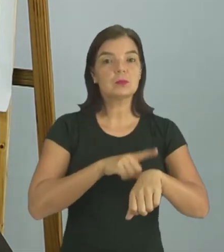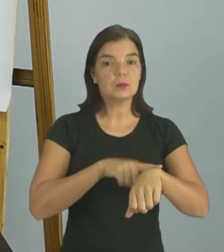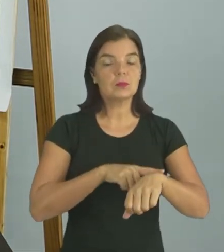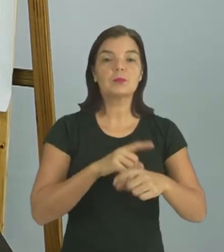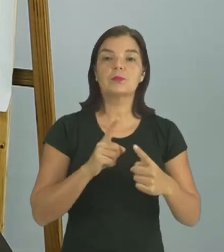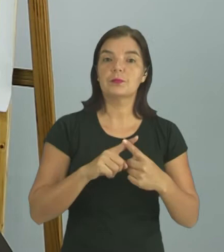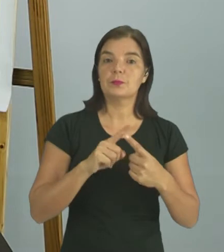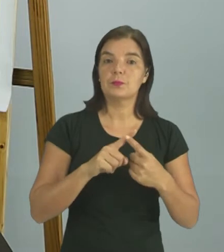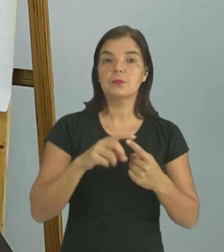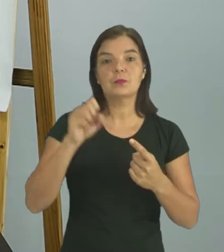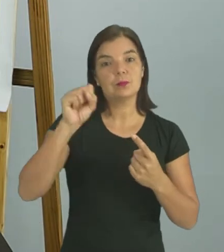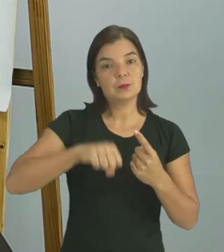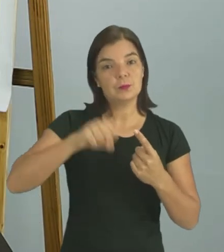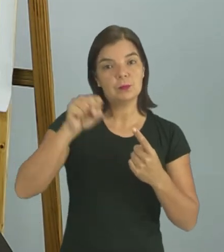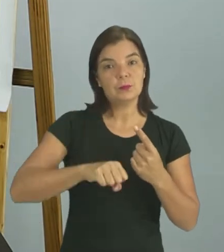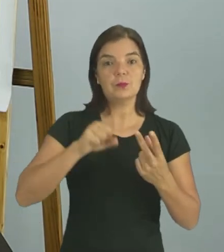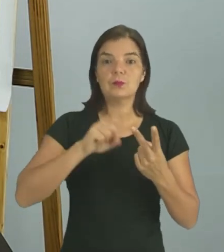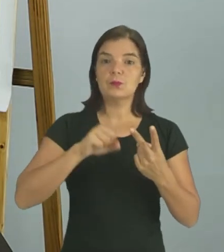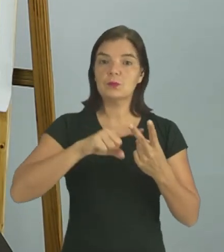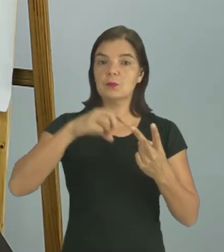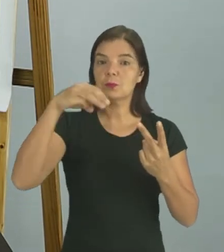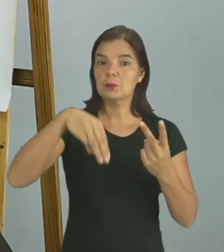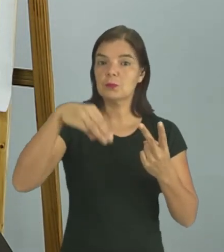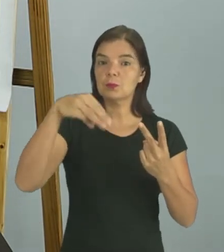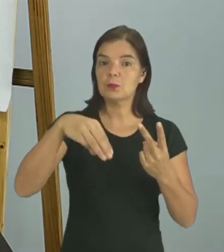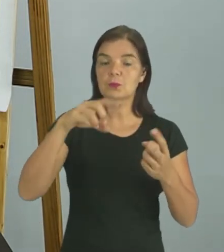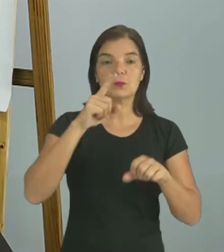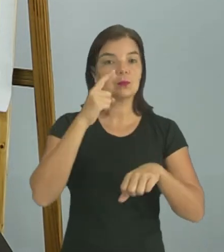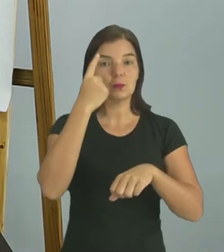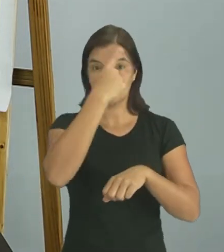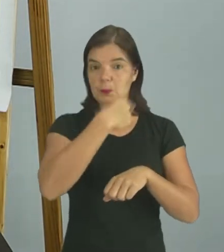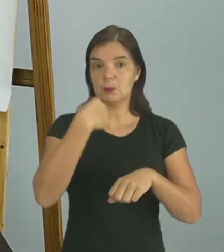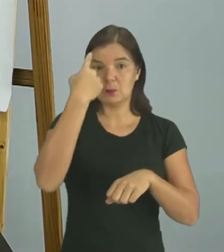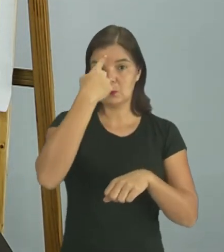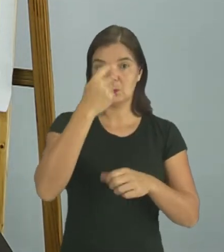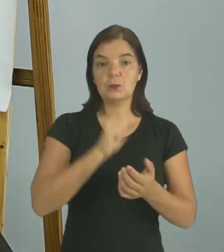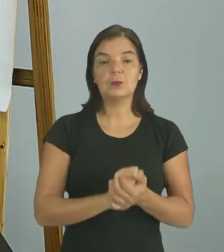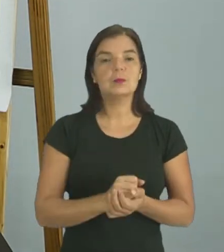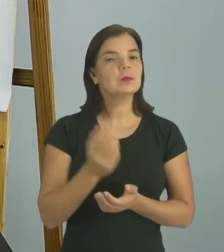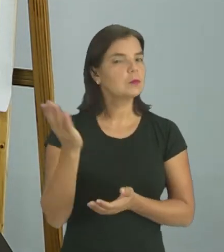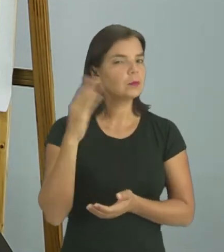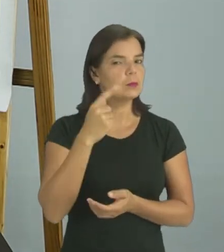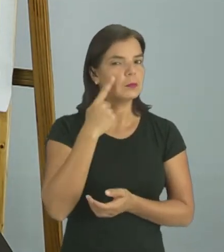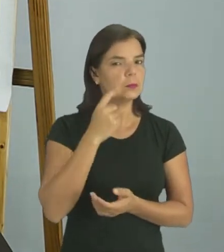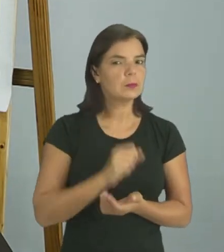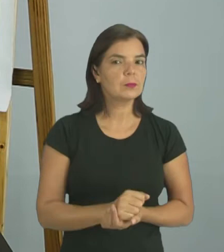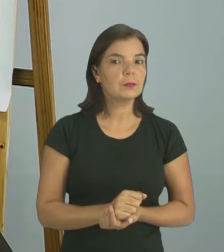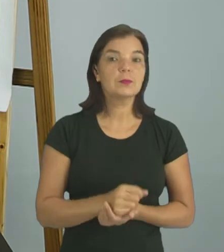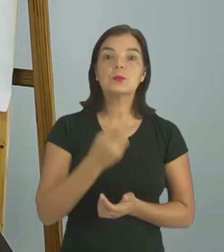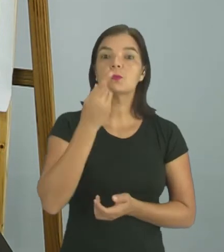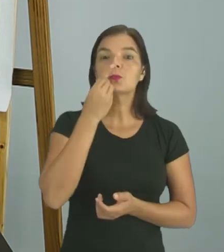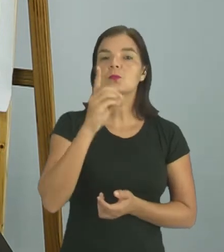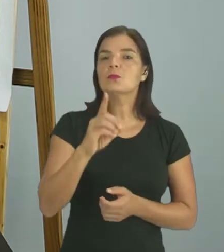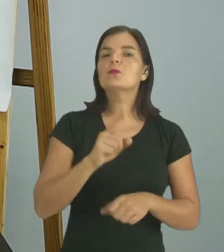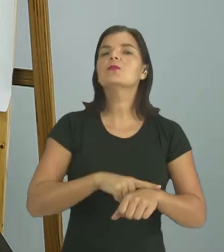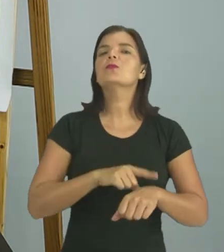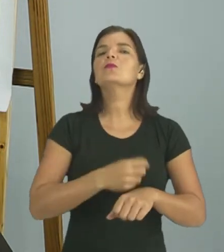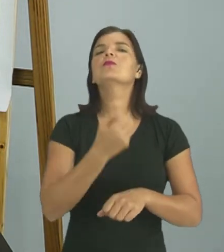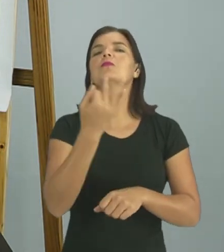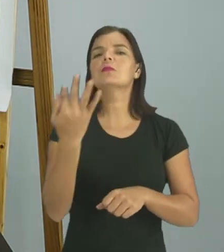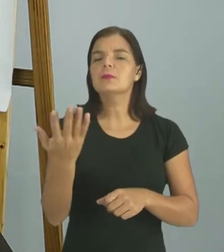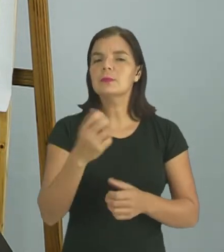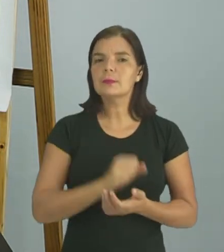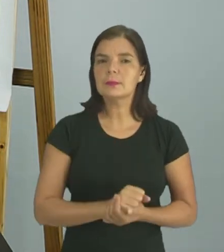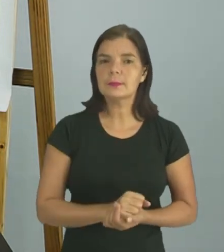em segundos, minutos, horas. Vamos lá? Um dia tem quanto tempo mesmo?